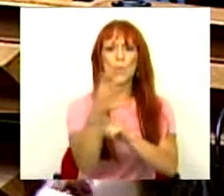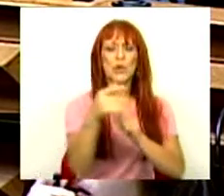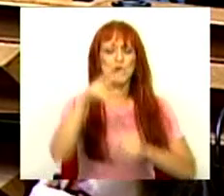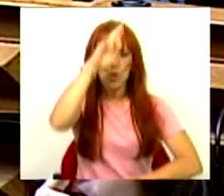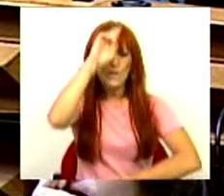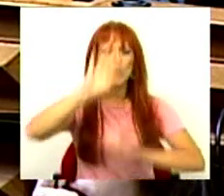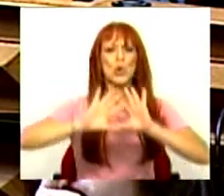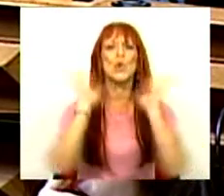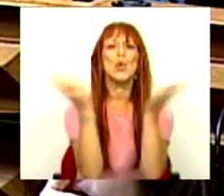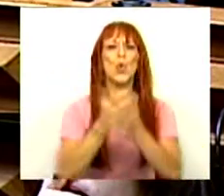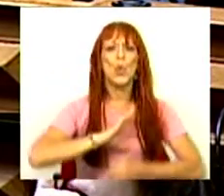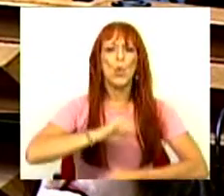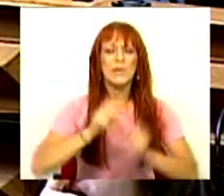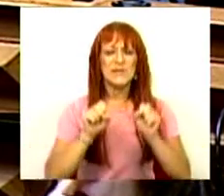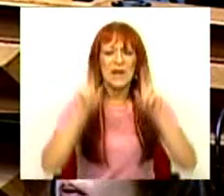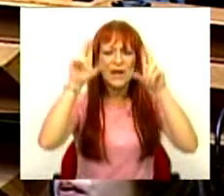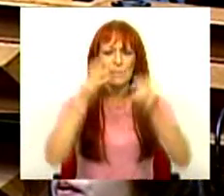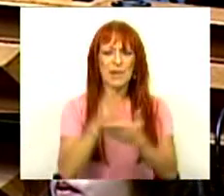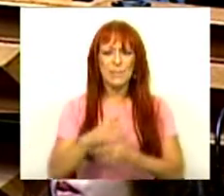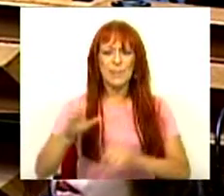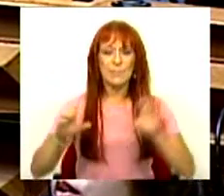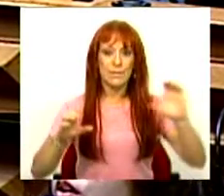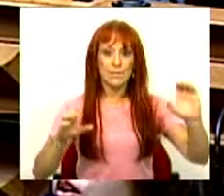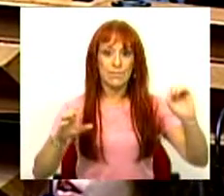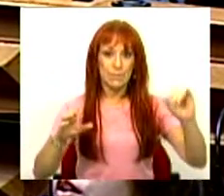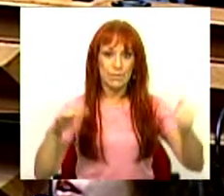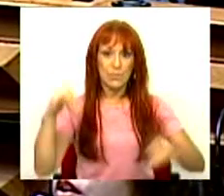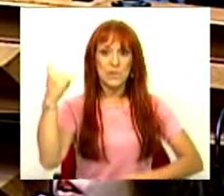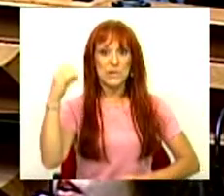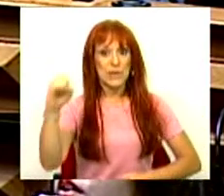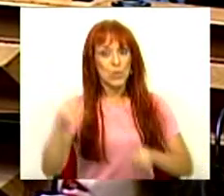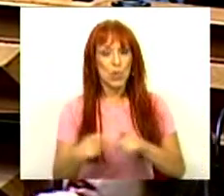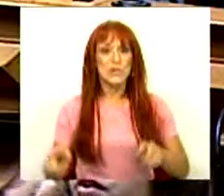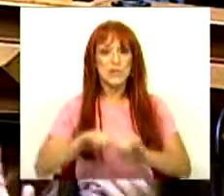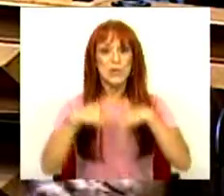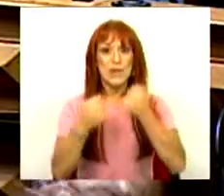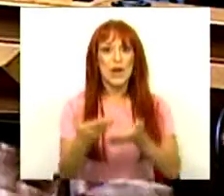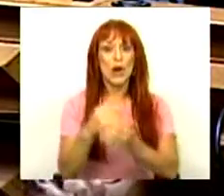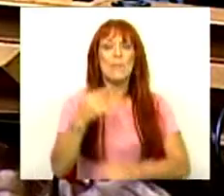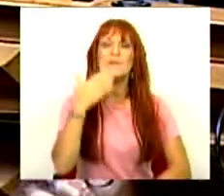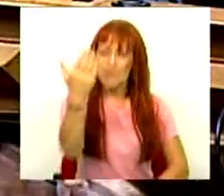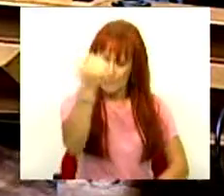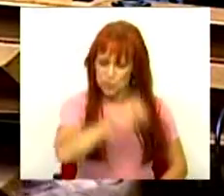o esforço global de descarbonizar a sociedade e a economia. Vamos a isso.